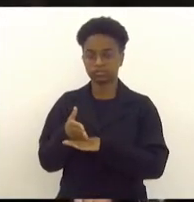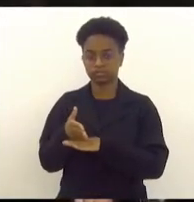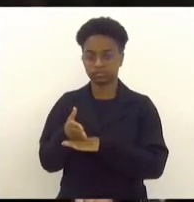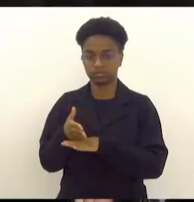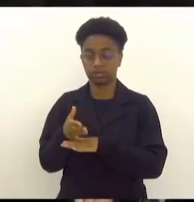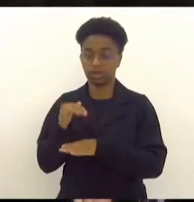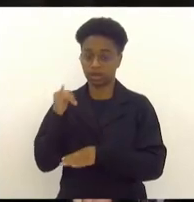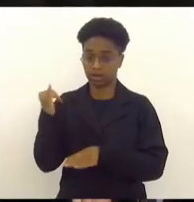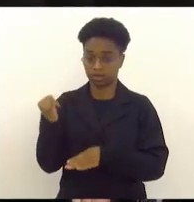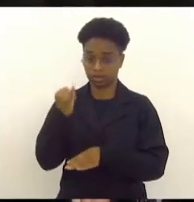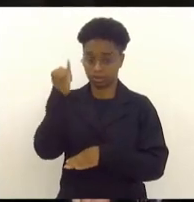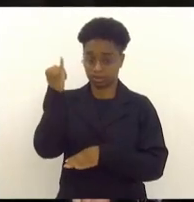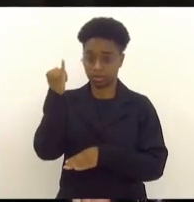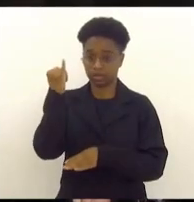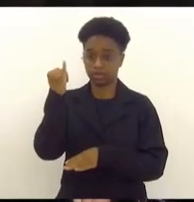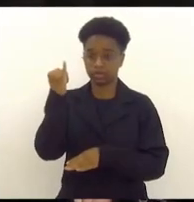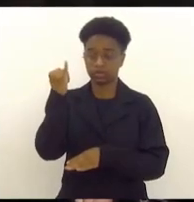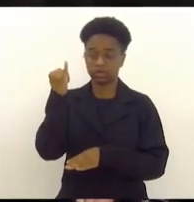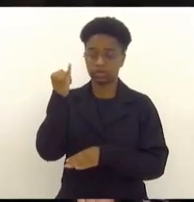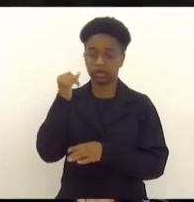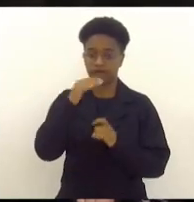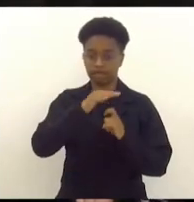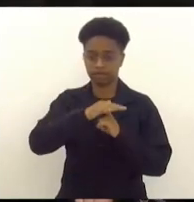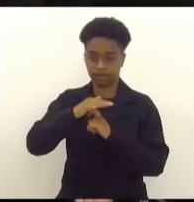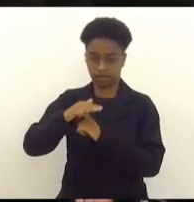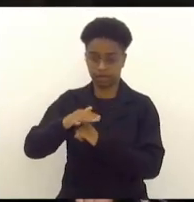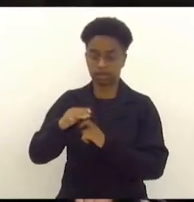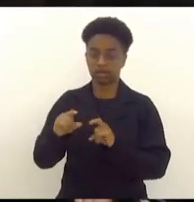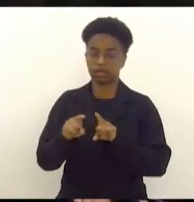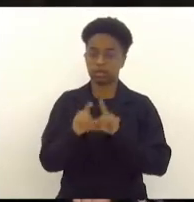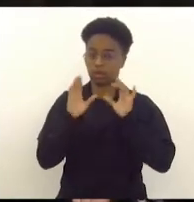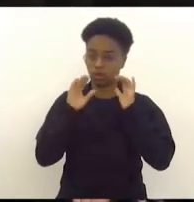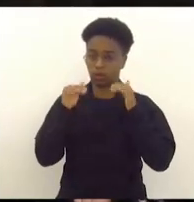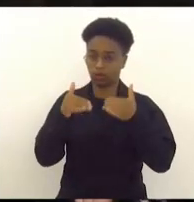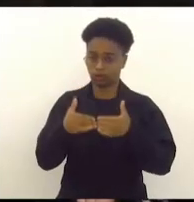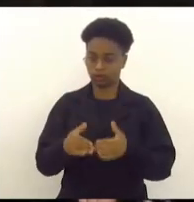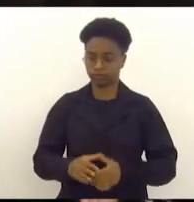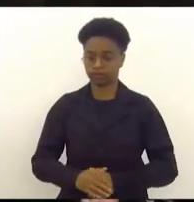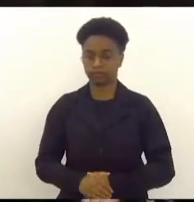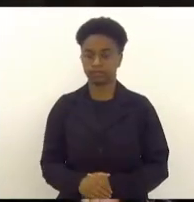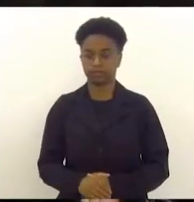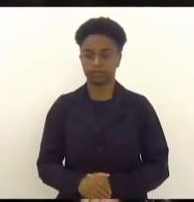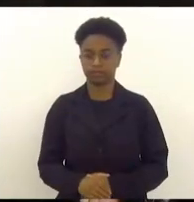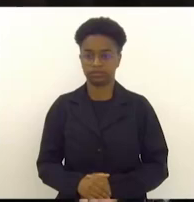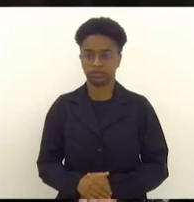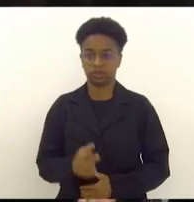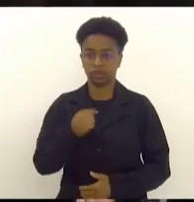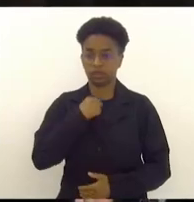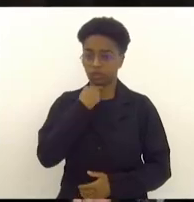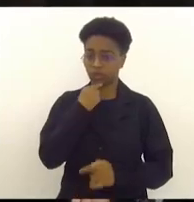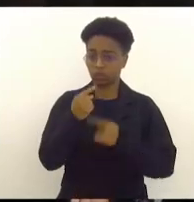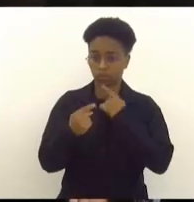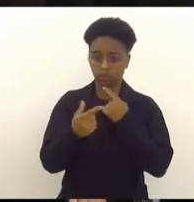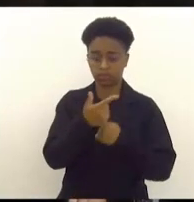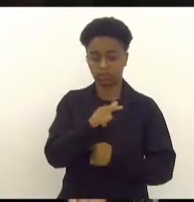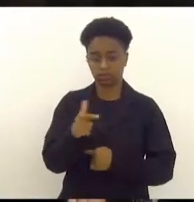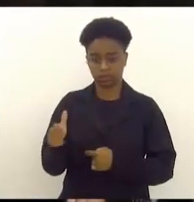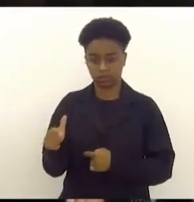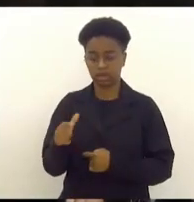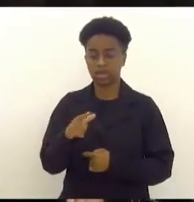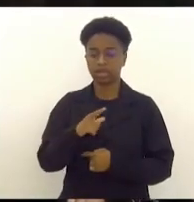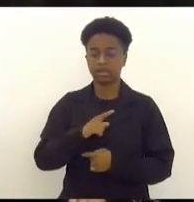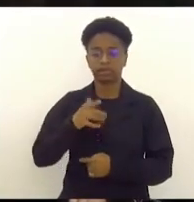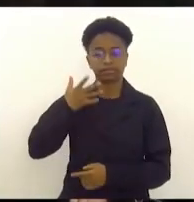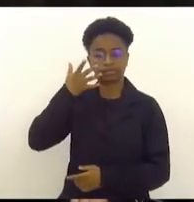importante parte desta importante feira e conferência Sem Sem dúvida nenhuma além da